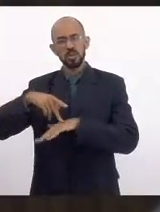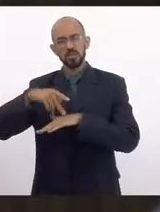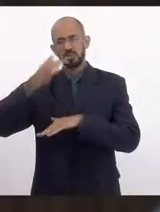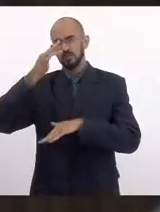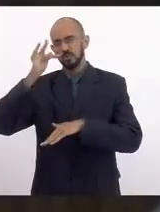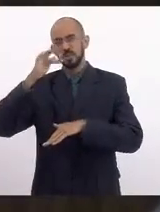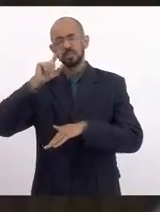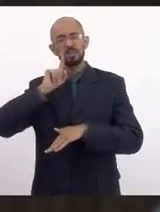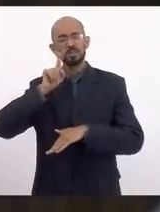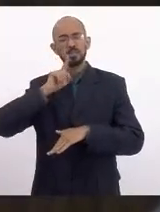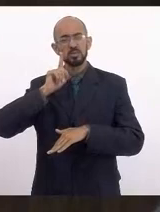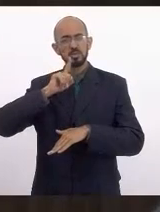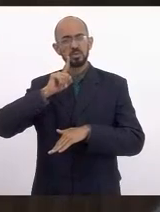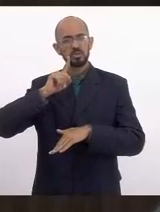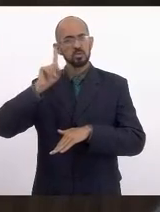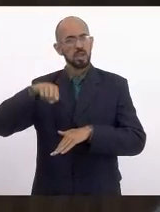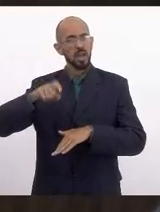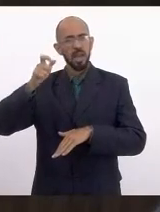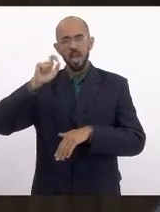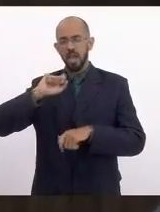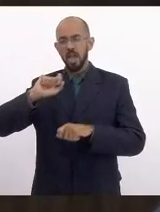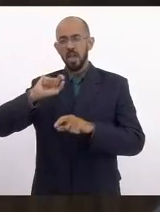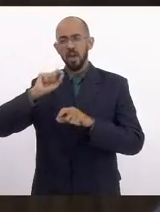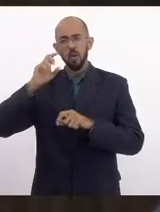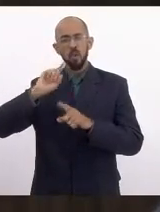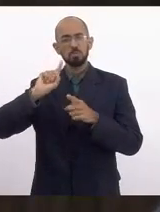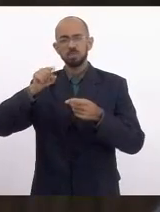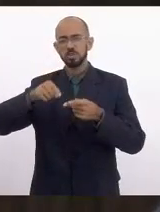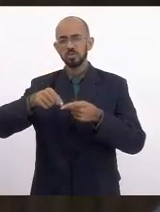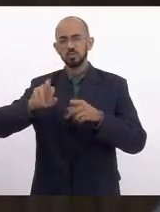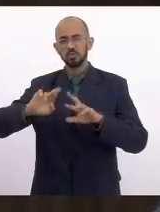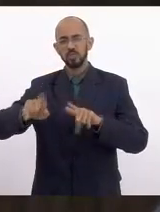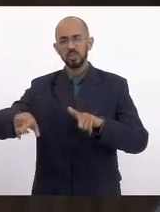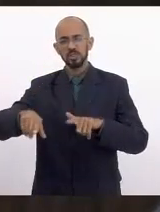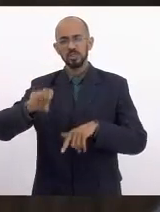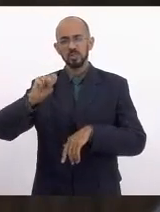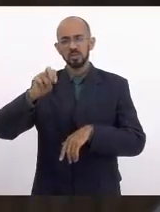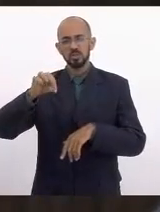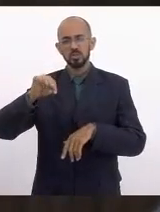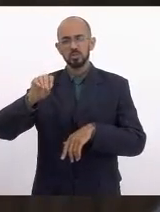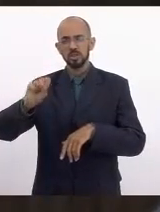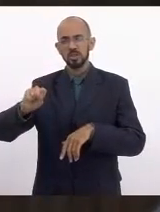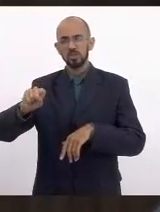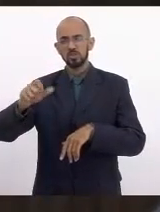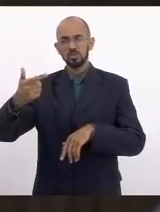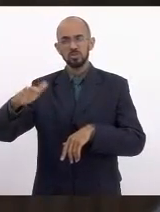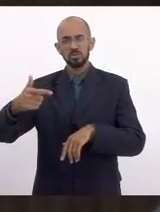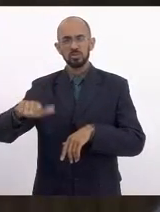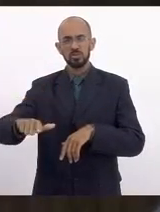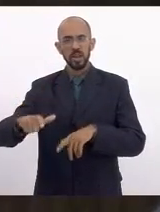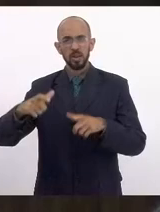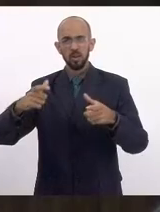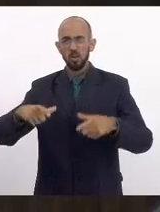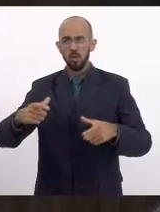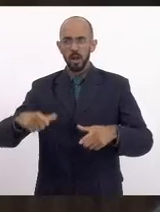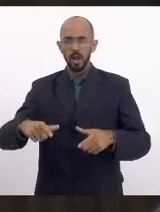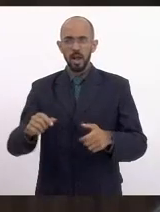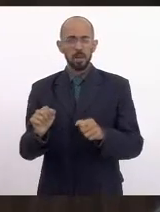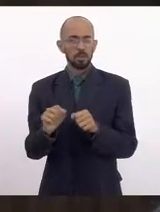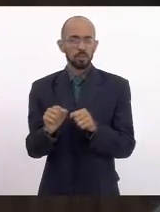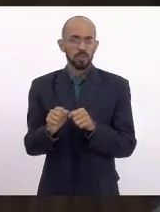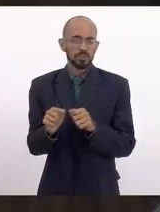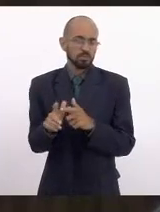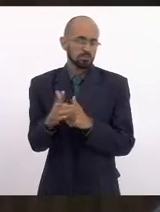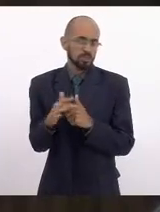vocações completamente diferente fazendo Santos Dumont tem porte não tem retro área Alexandre para fazer por exemplo